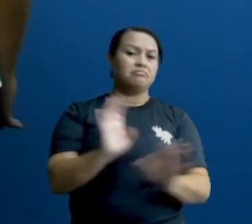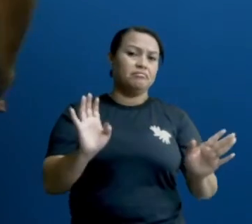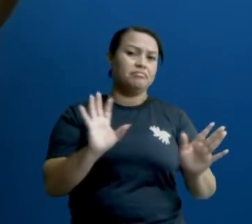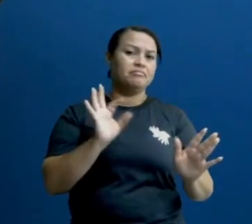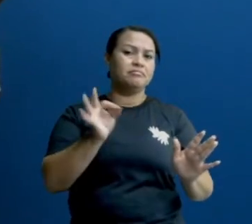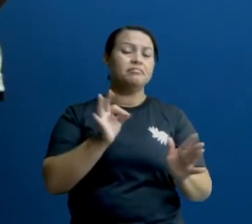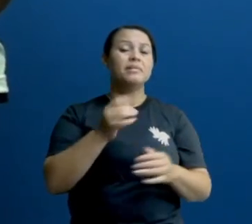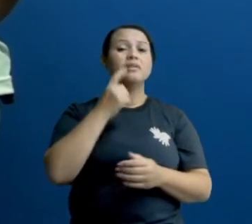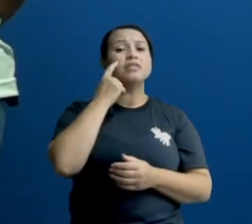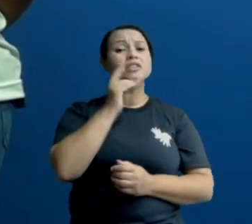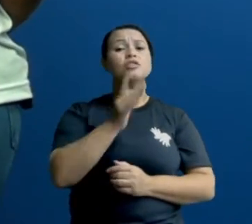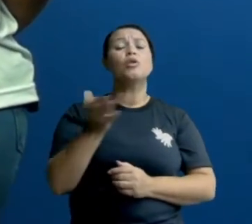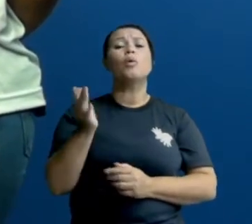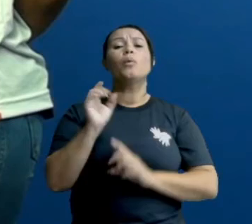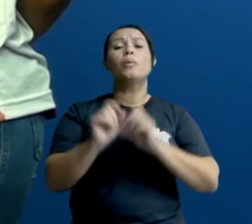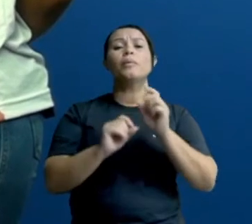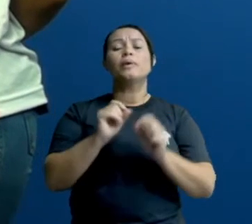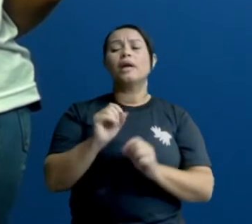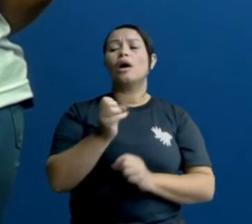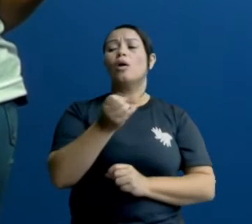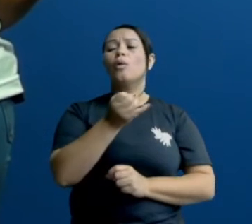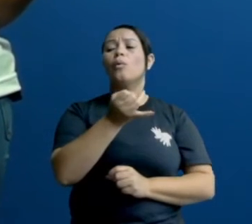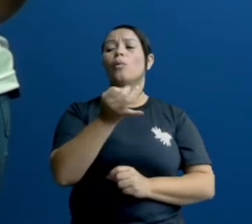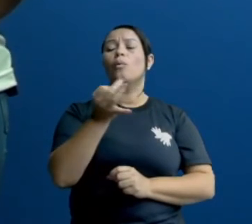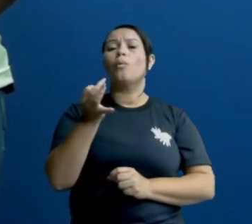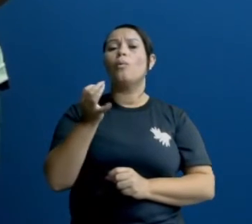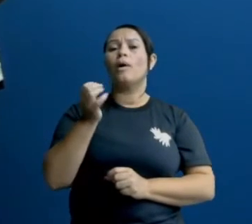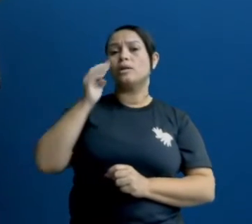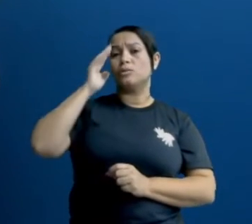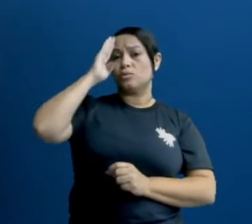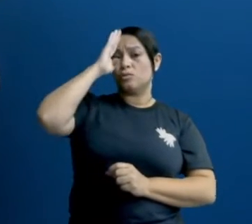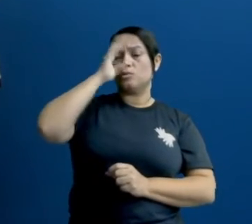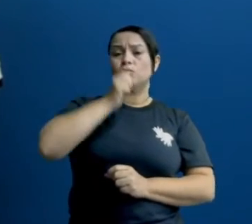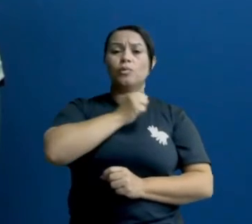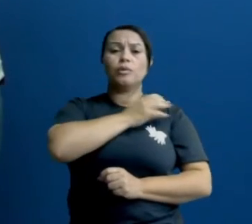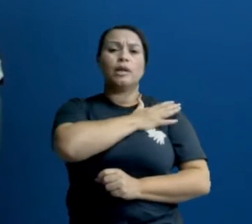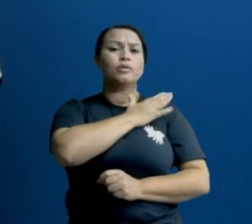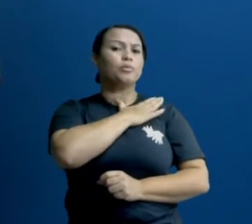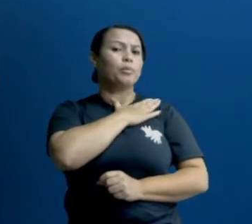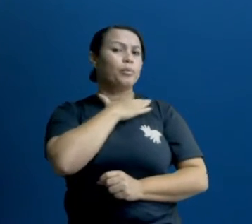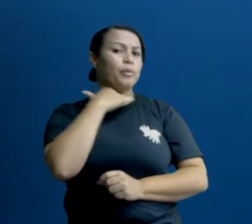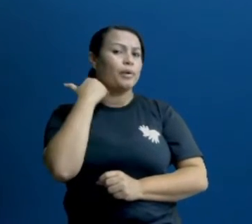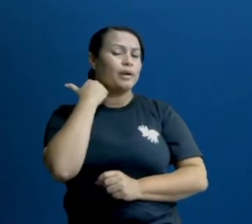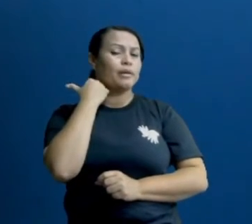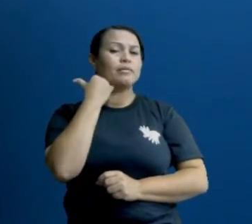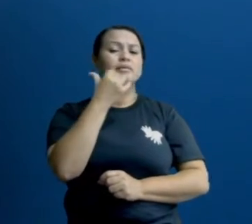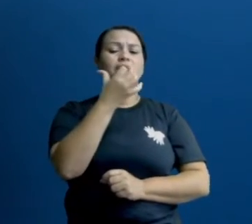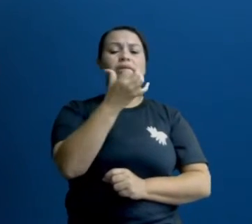isso? Então, quantos soldados foram mortos em batalha?